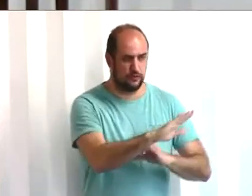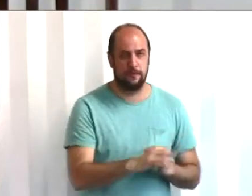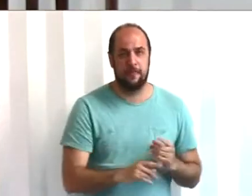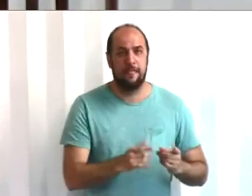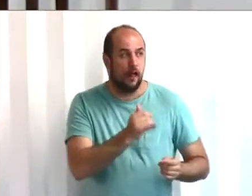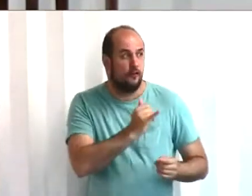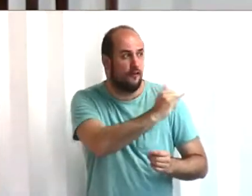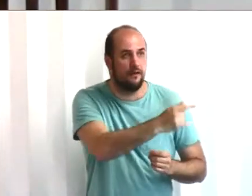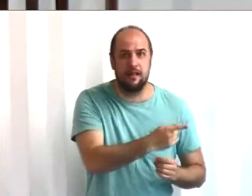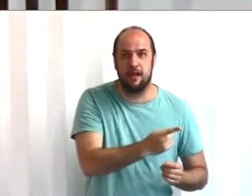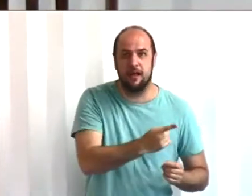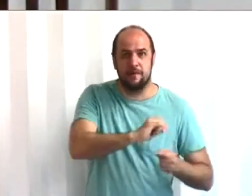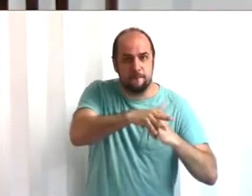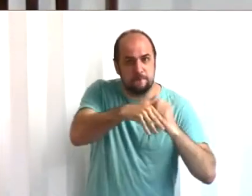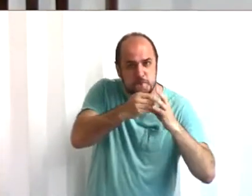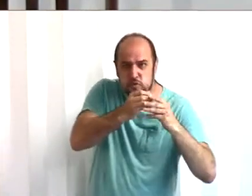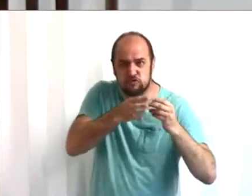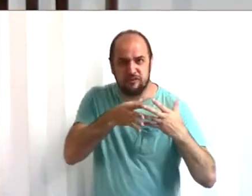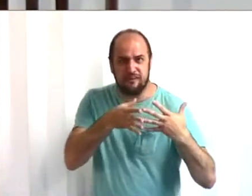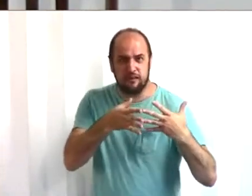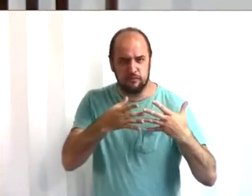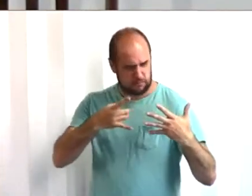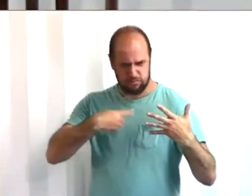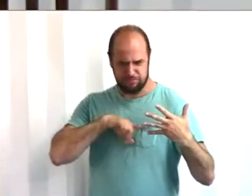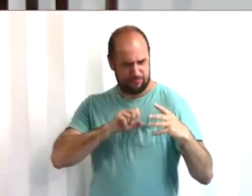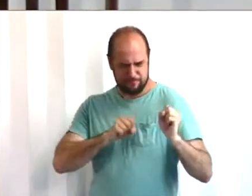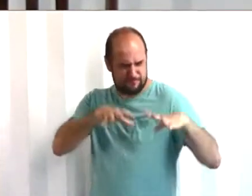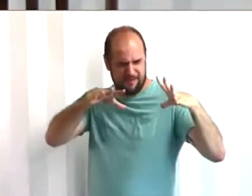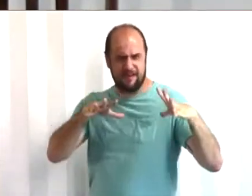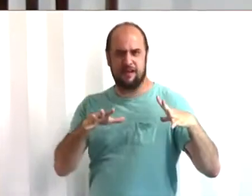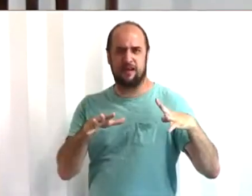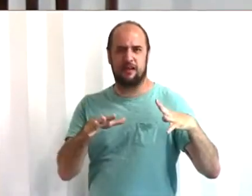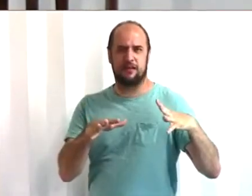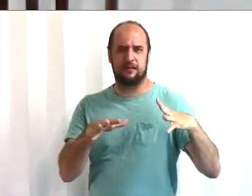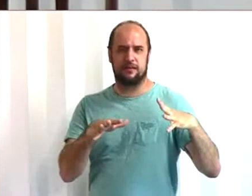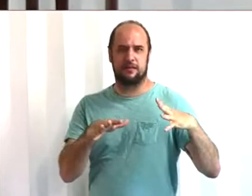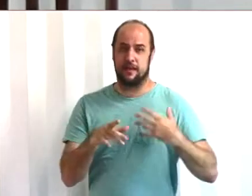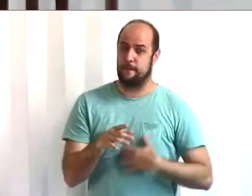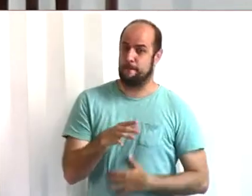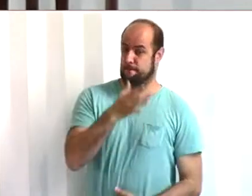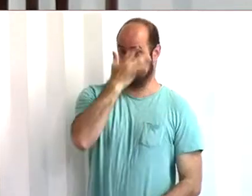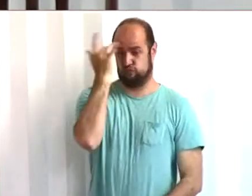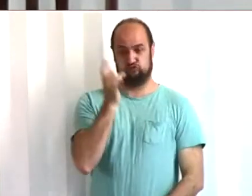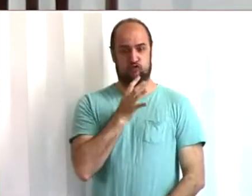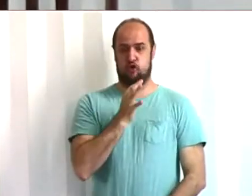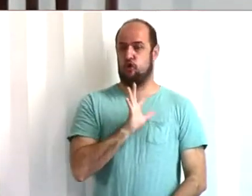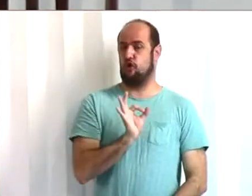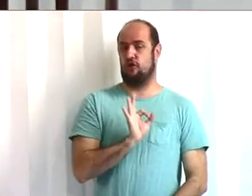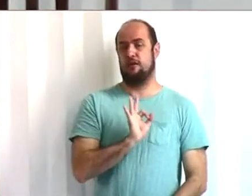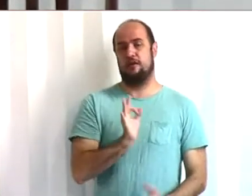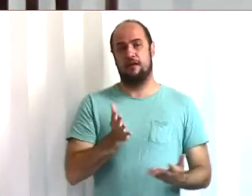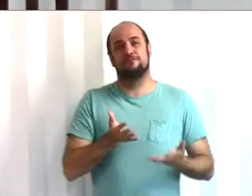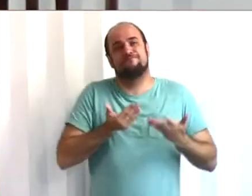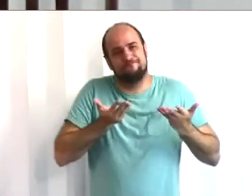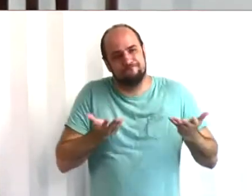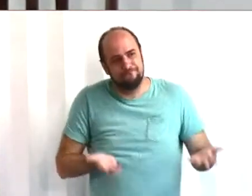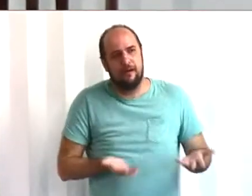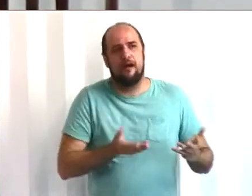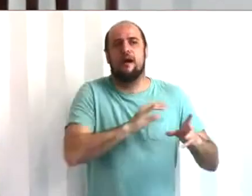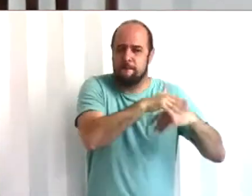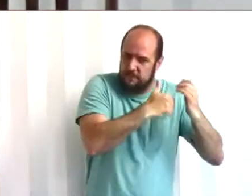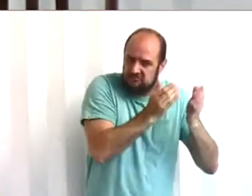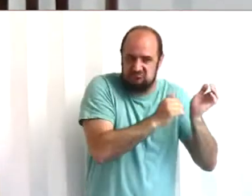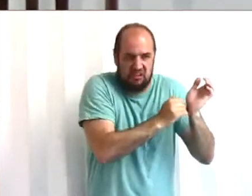mistério não deve ser mistério para nós. Ele é um mistério para aqueles que desconhecem o que se encarnou,